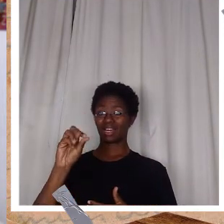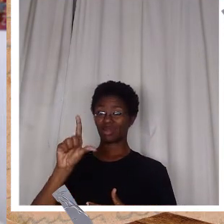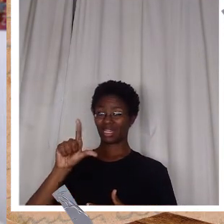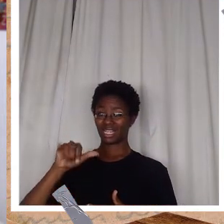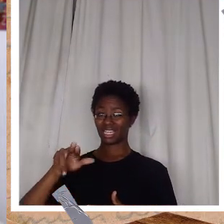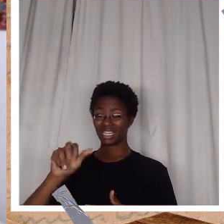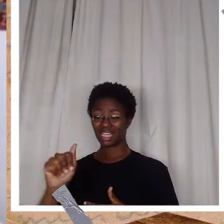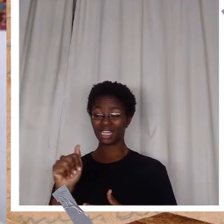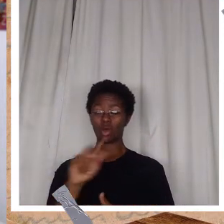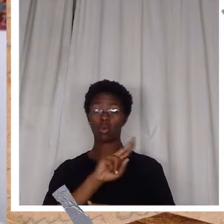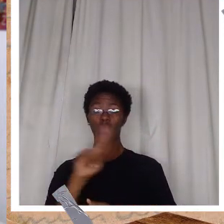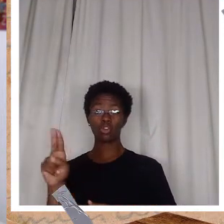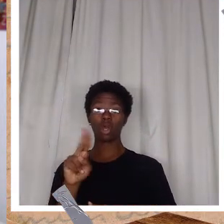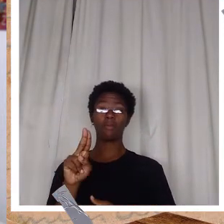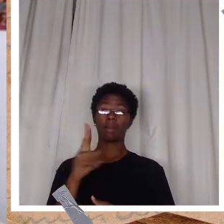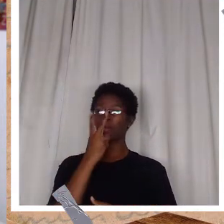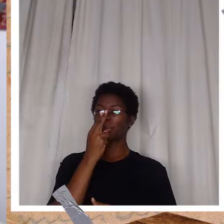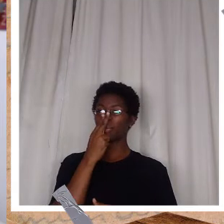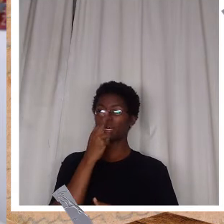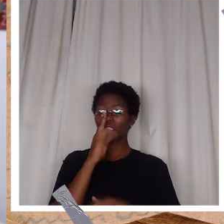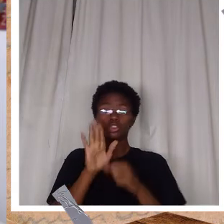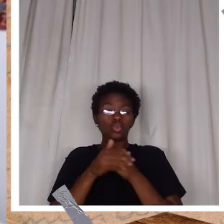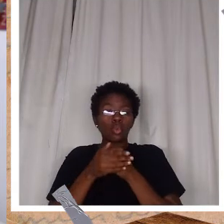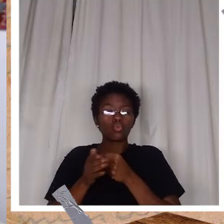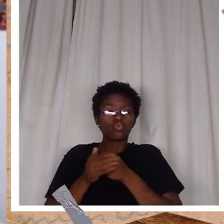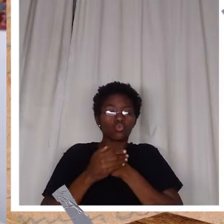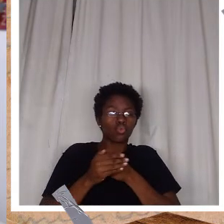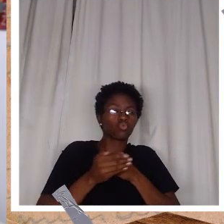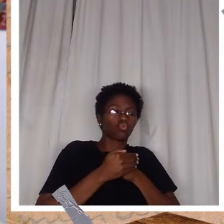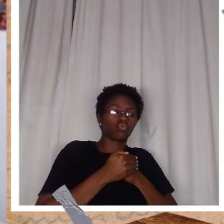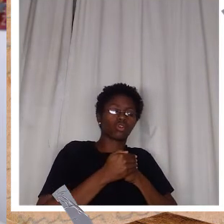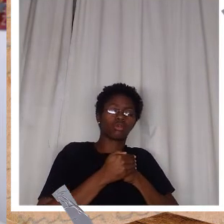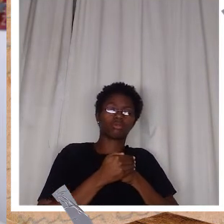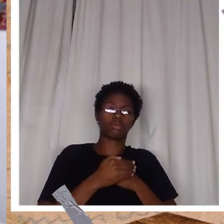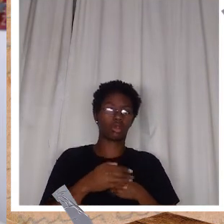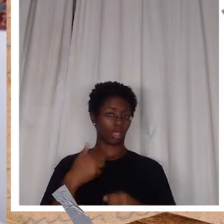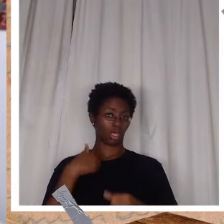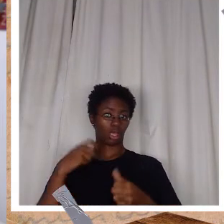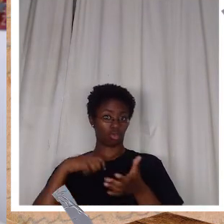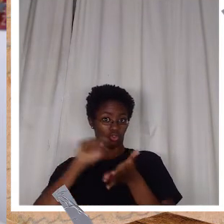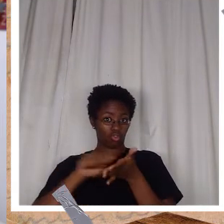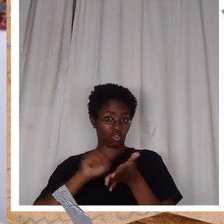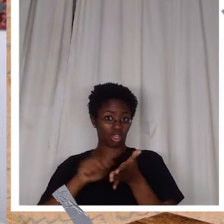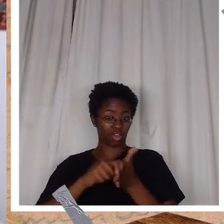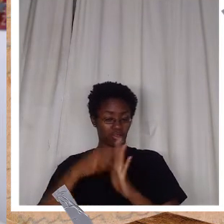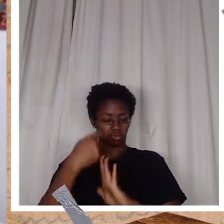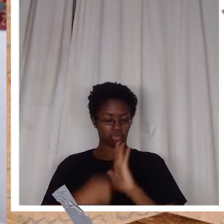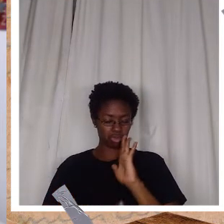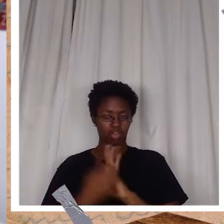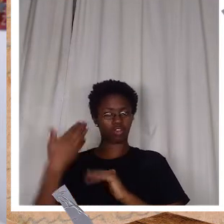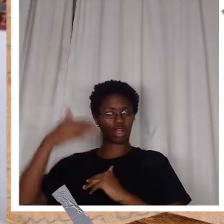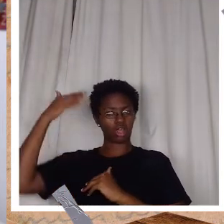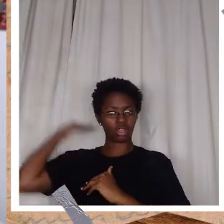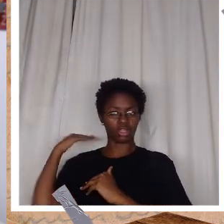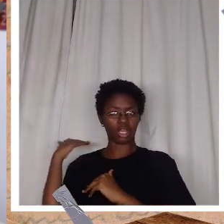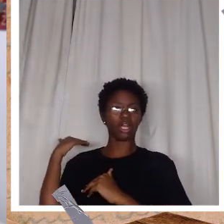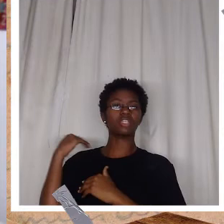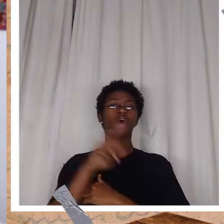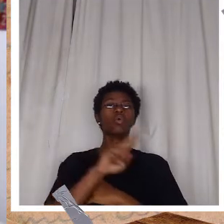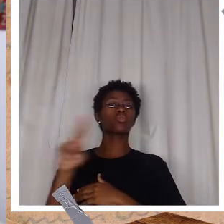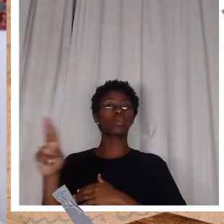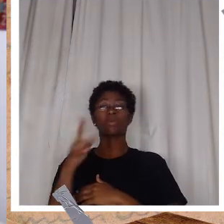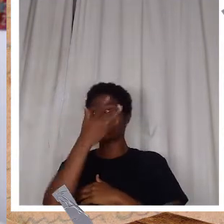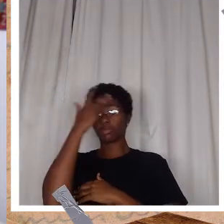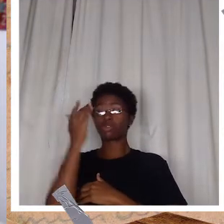pouco comentado. Quando eu fiz o meu roteiro lá atrás, ainda em 99, também era um nome um tanto quanto